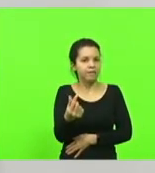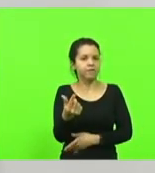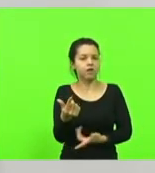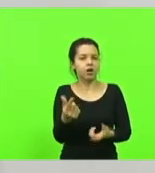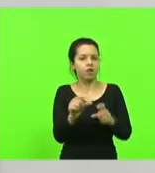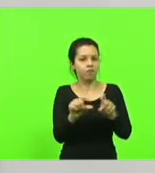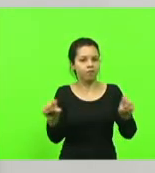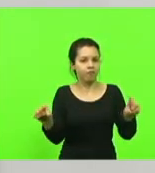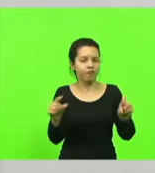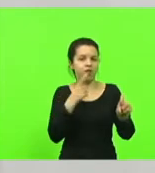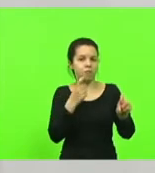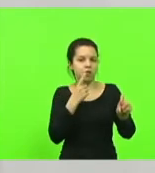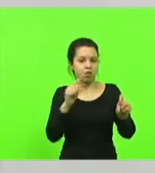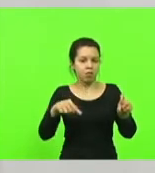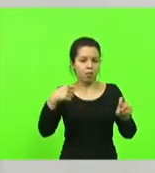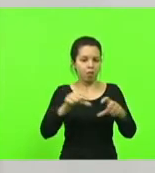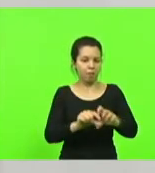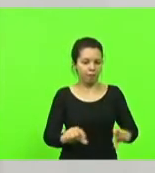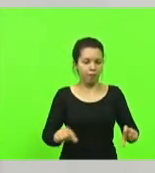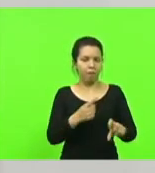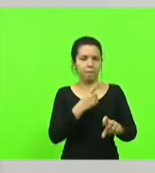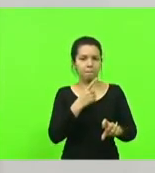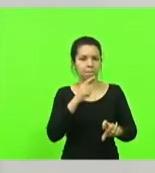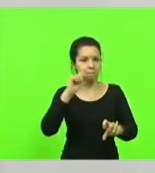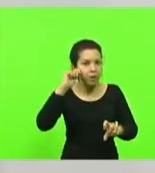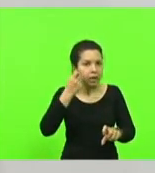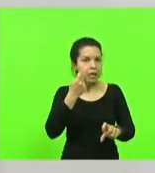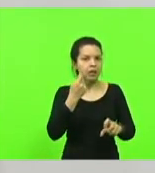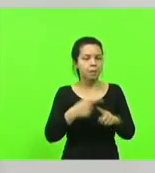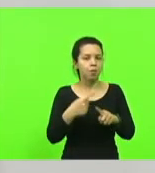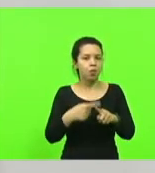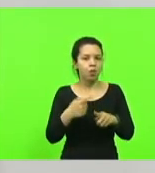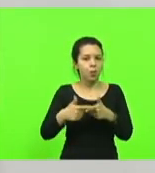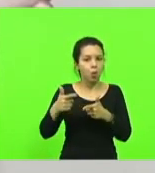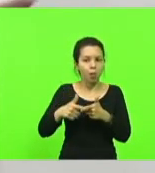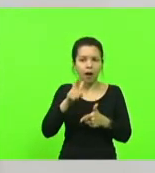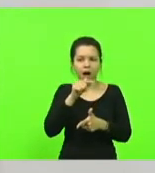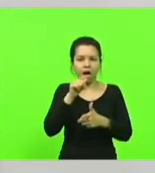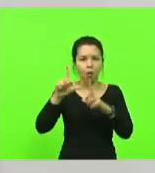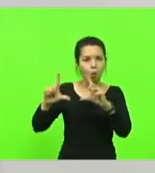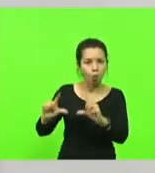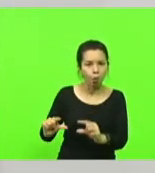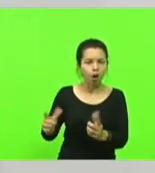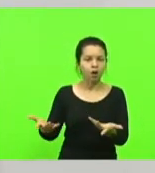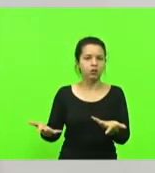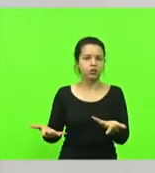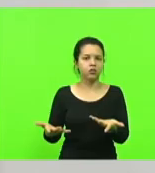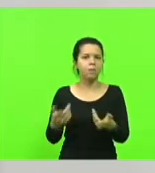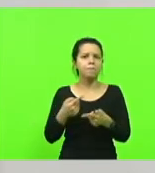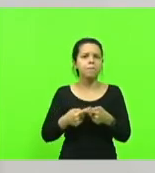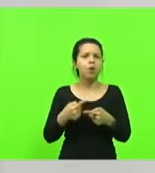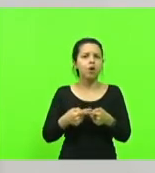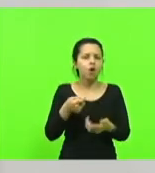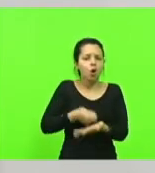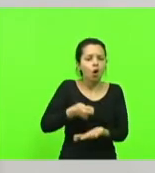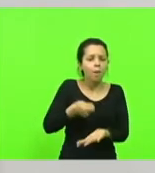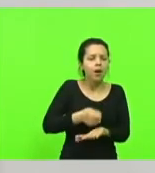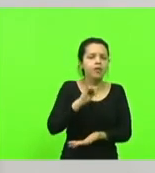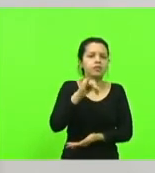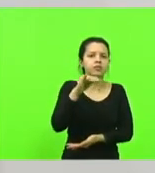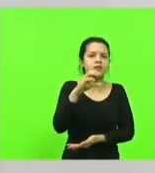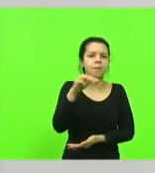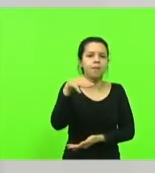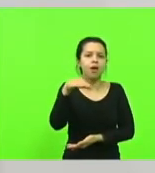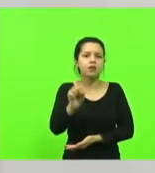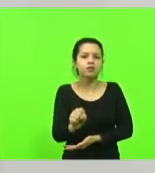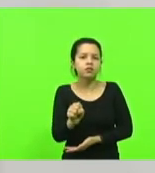pouco vem para a tarifa preta por causa da crise hídrica, por que nós temos que cobrar ICMS, deputado Cobalcini,